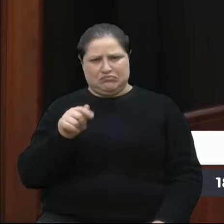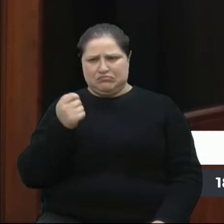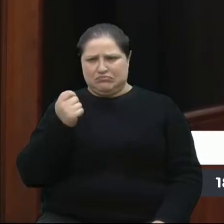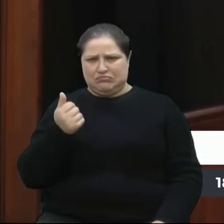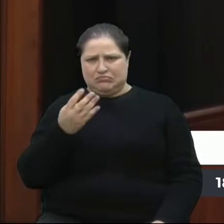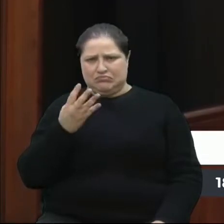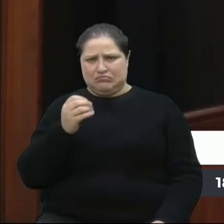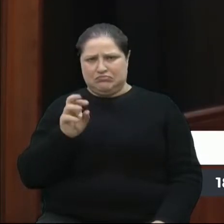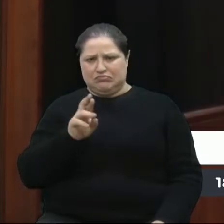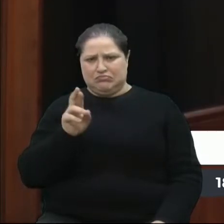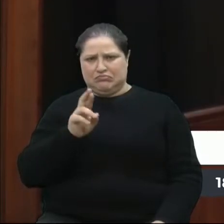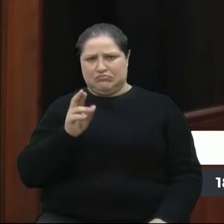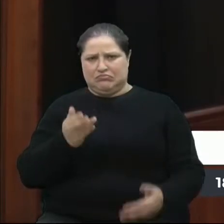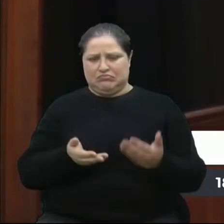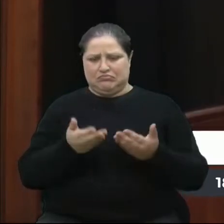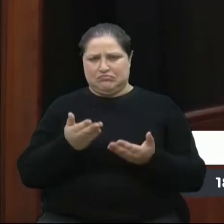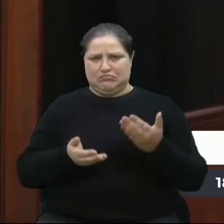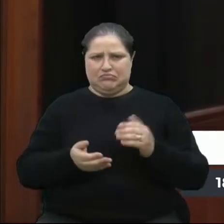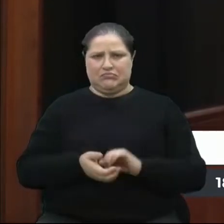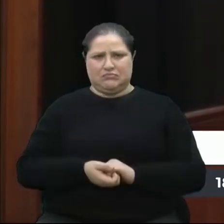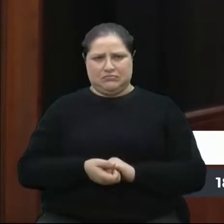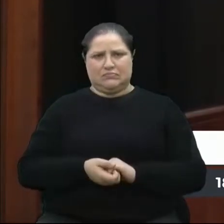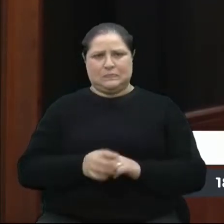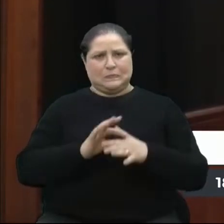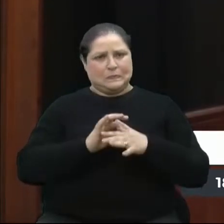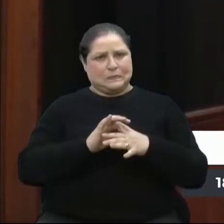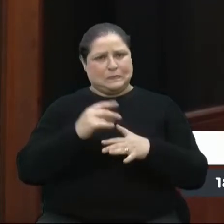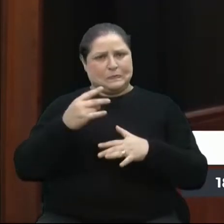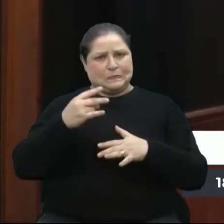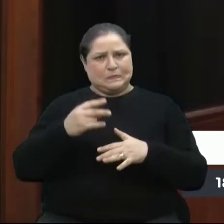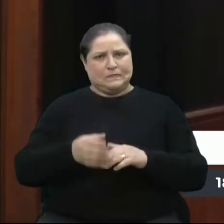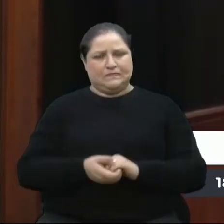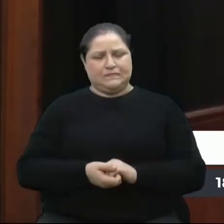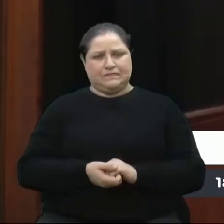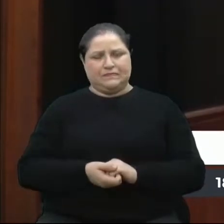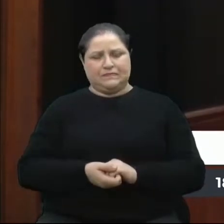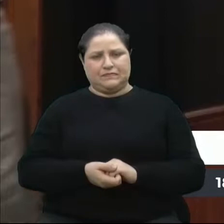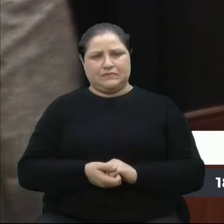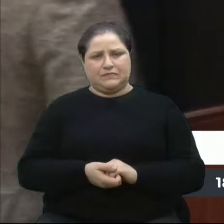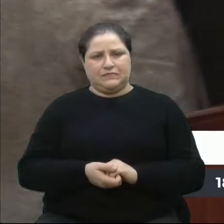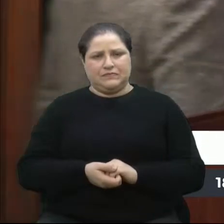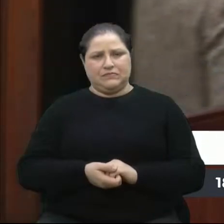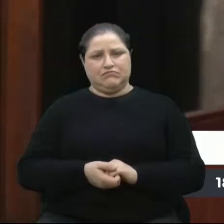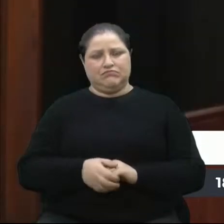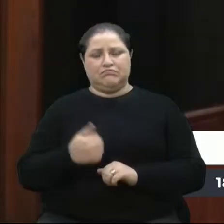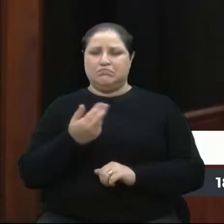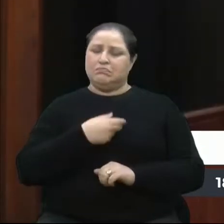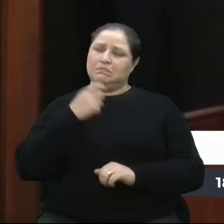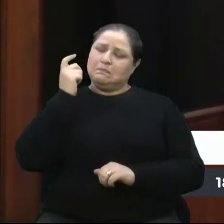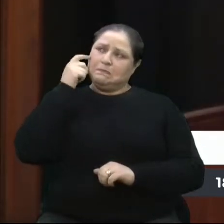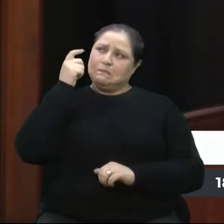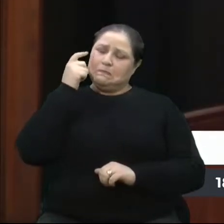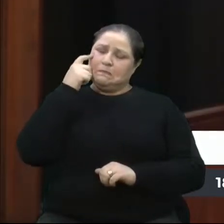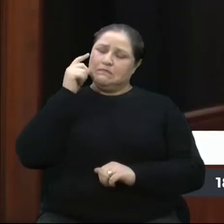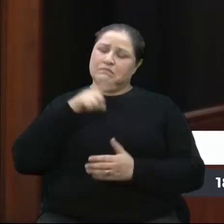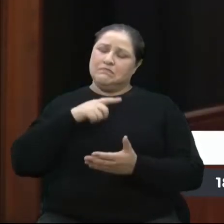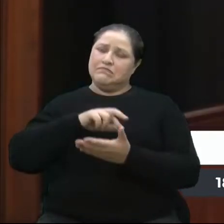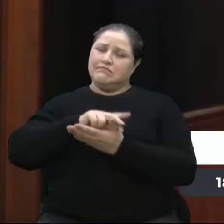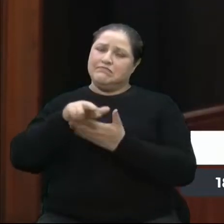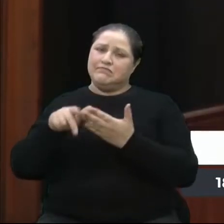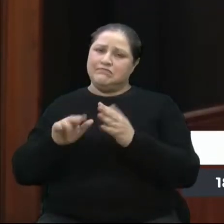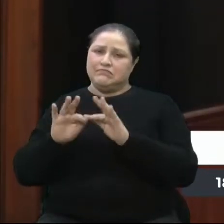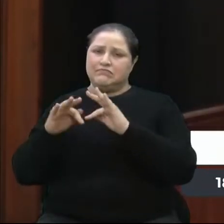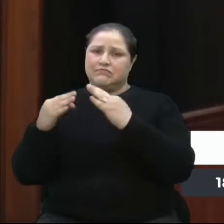o quilo da carne de segunda. E aí a gente fica pensando nas inúmeras famílias